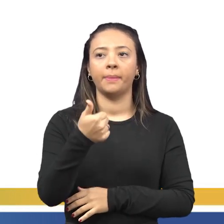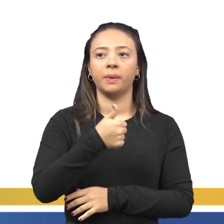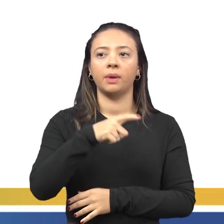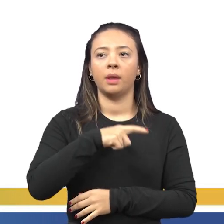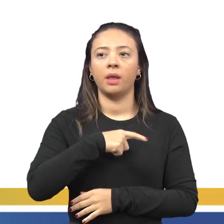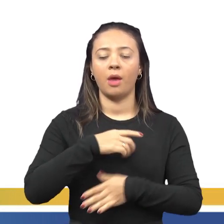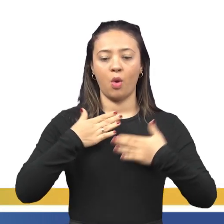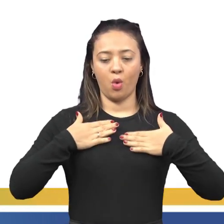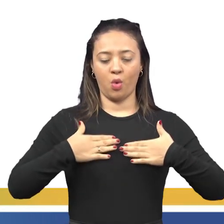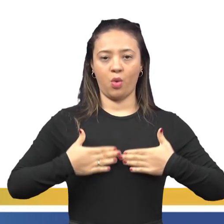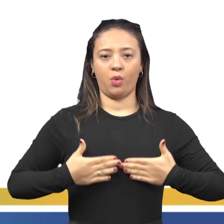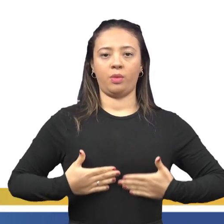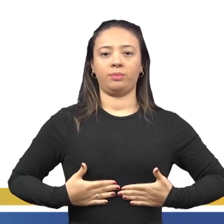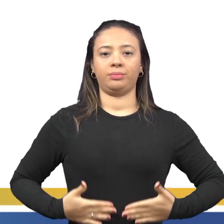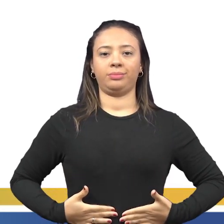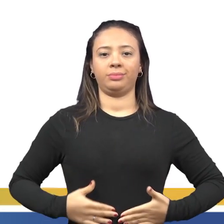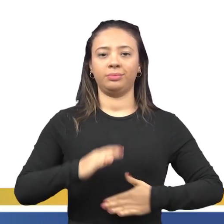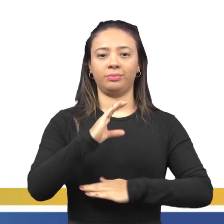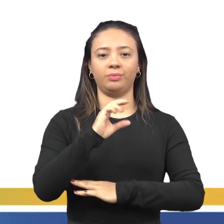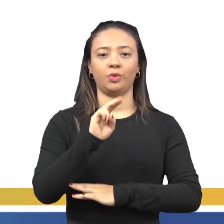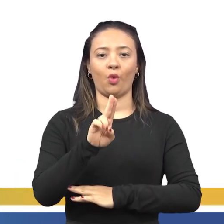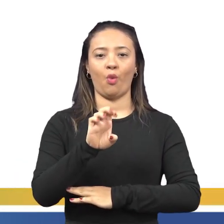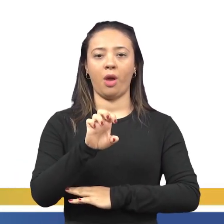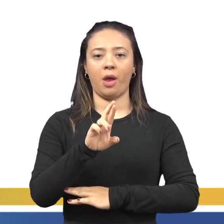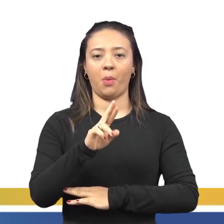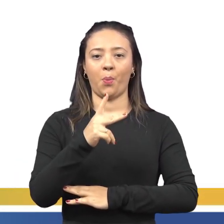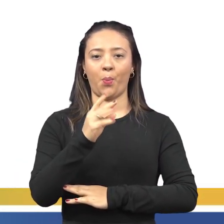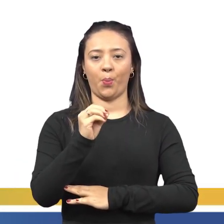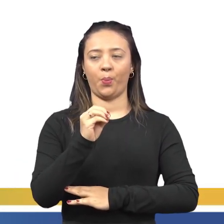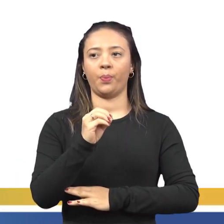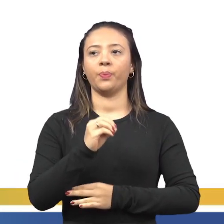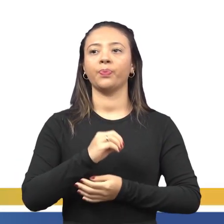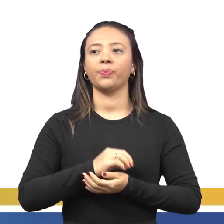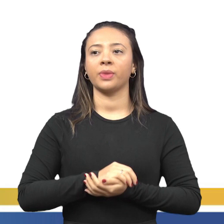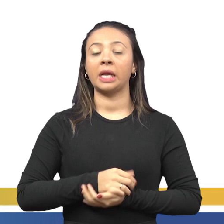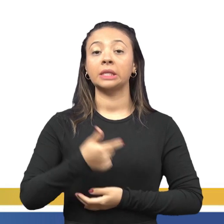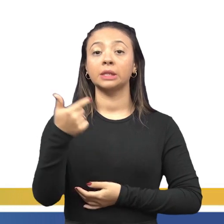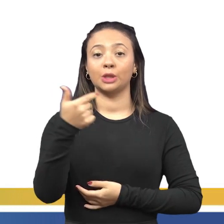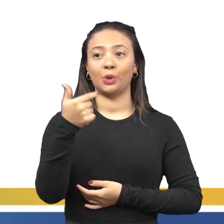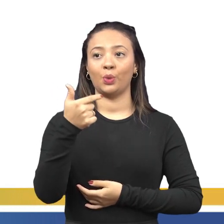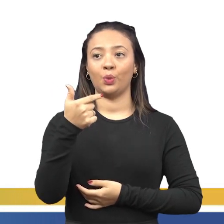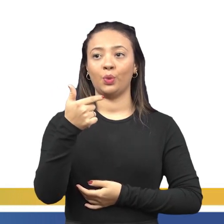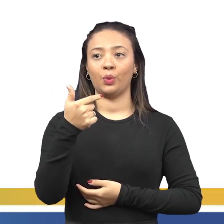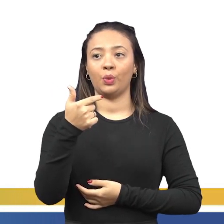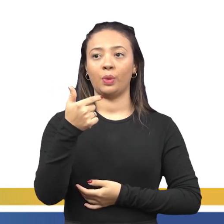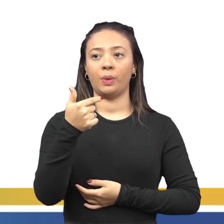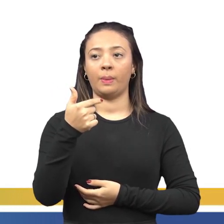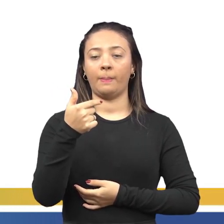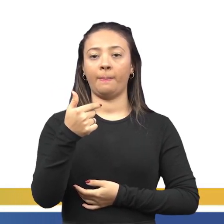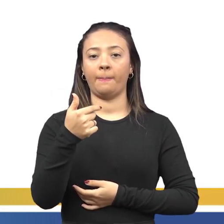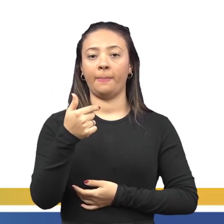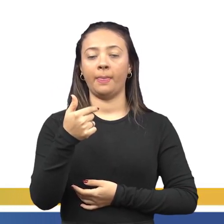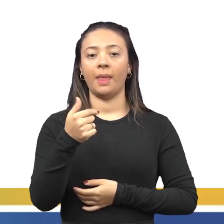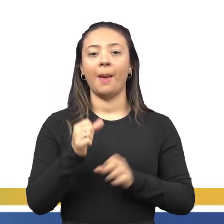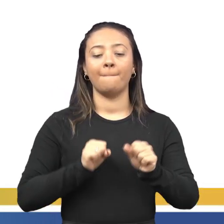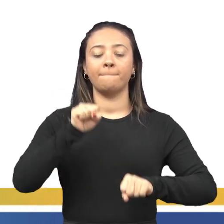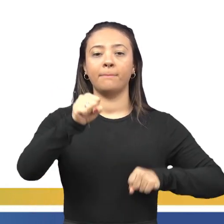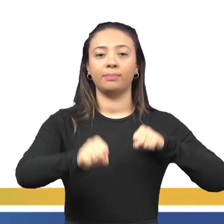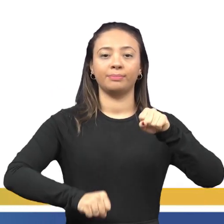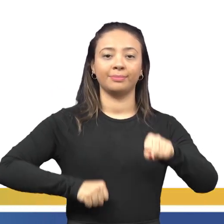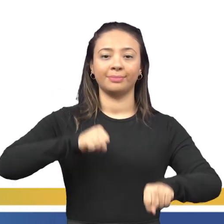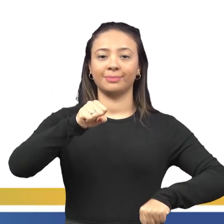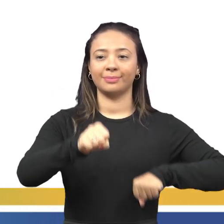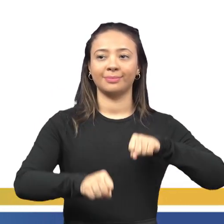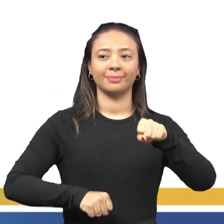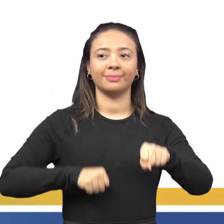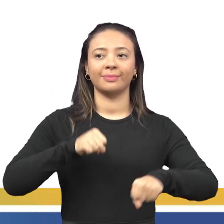palavra? Ó? Cuerpo, com a letra C. Segunda, formamos qual palavra? Ó?